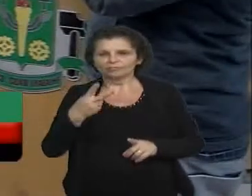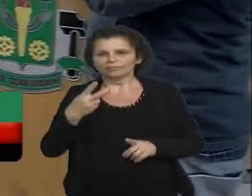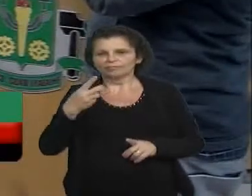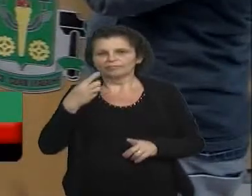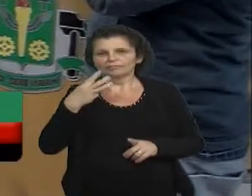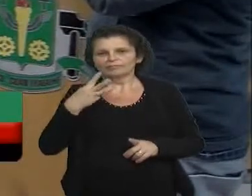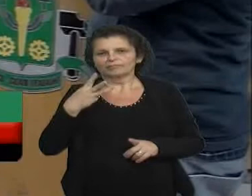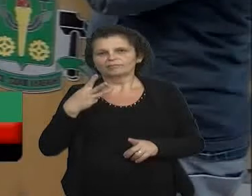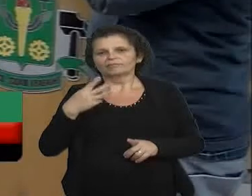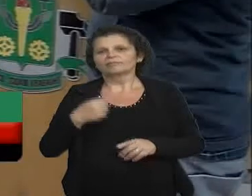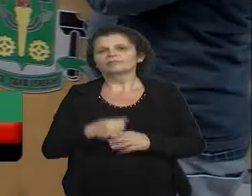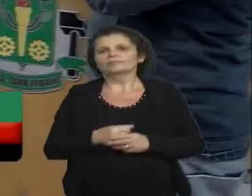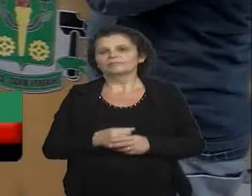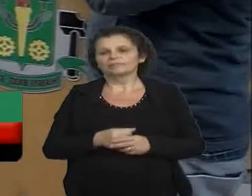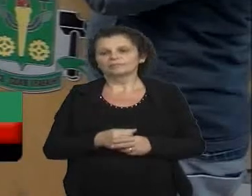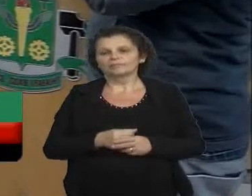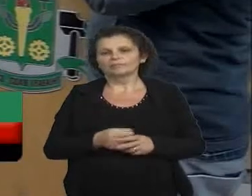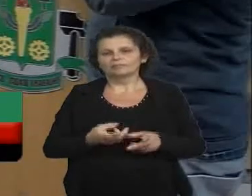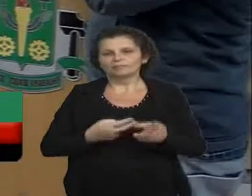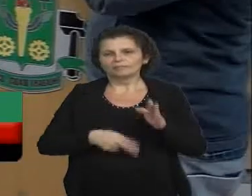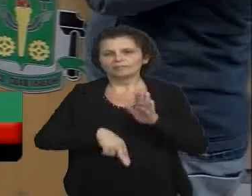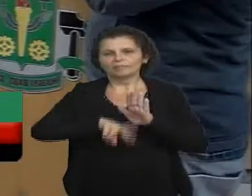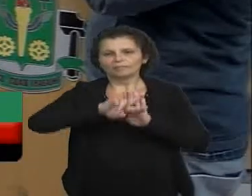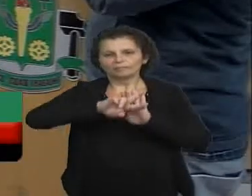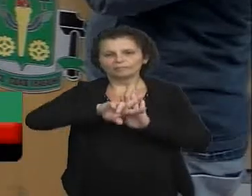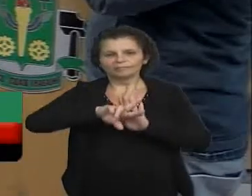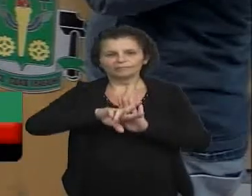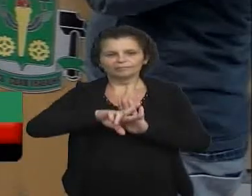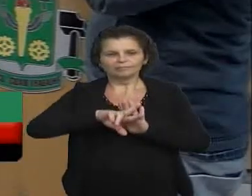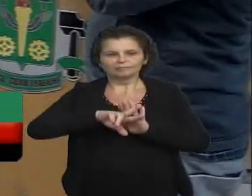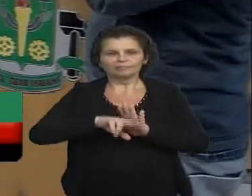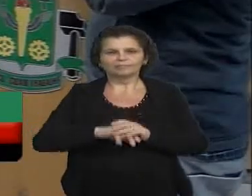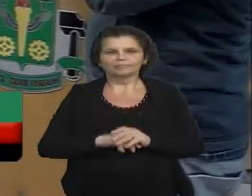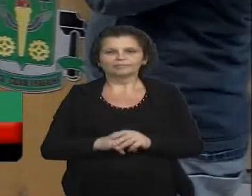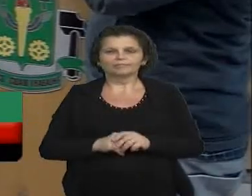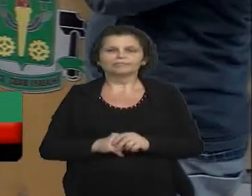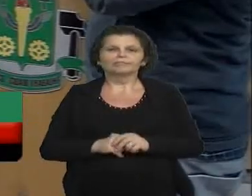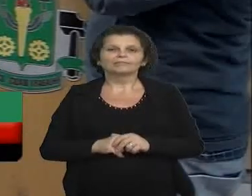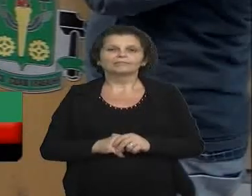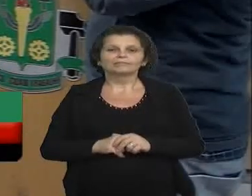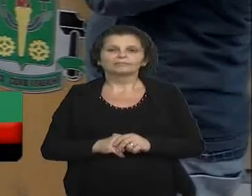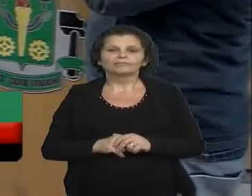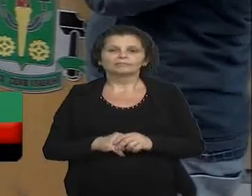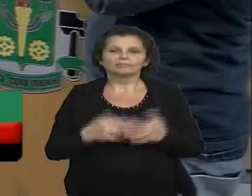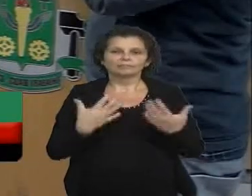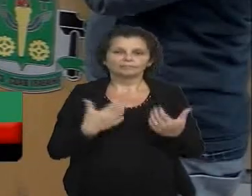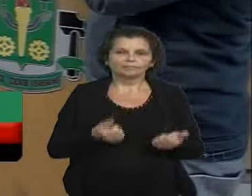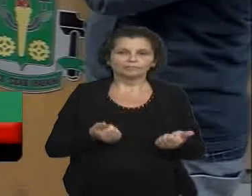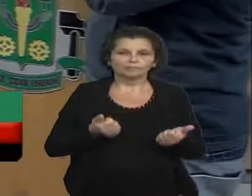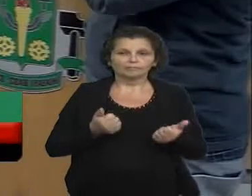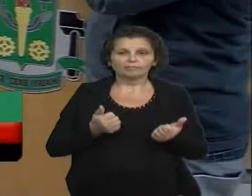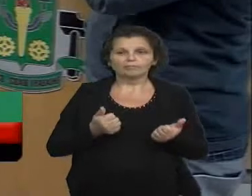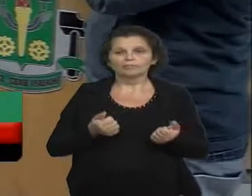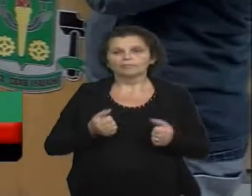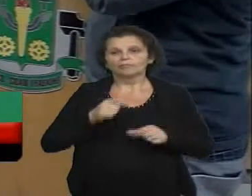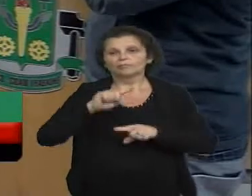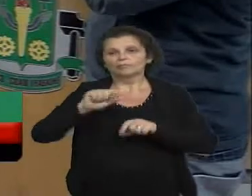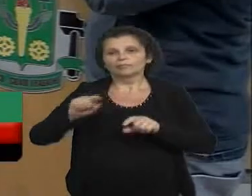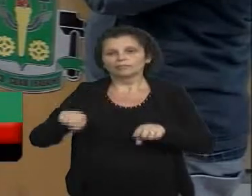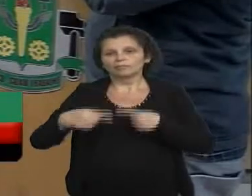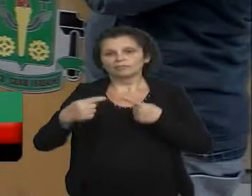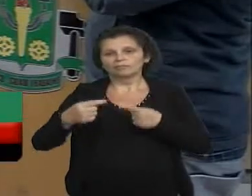232/22 da pastora Cristiane para inversão de pauta. Vereadores favoráveis permaneçam como estão.